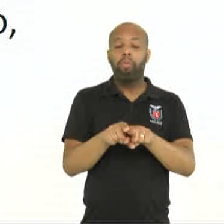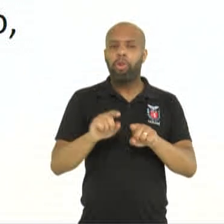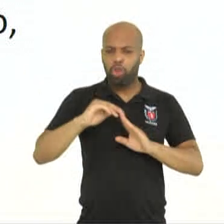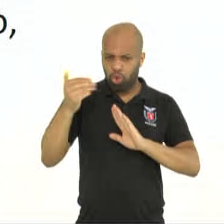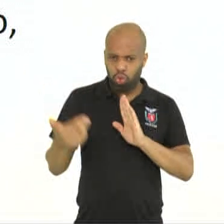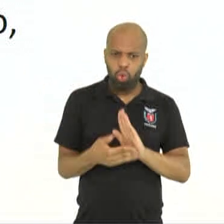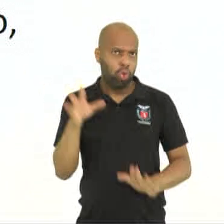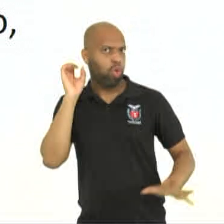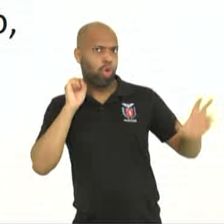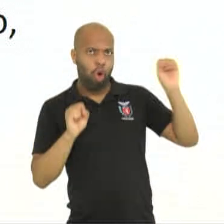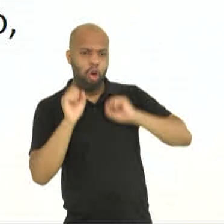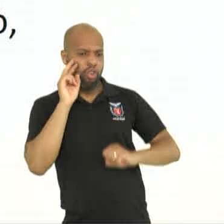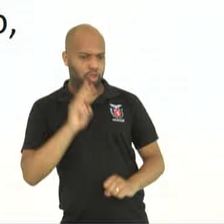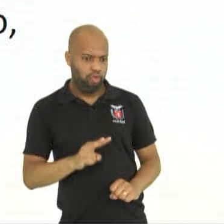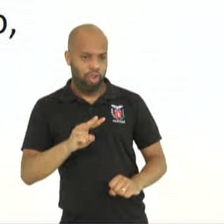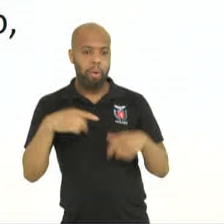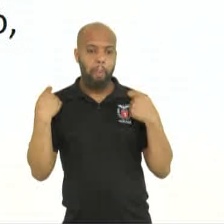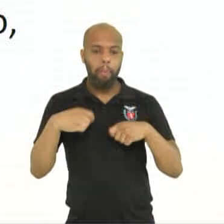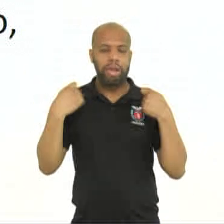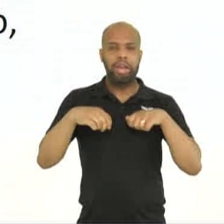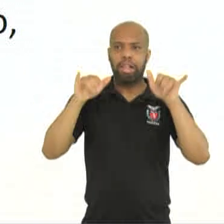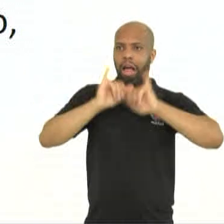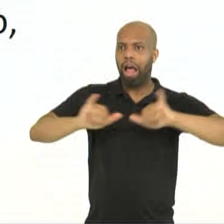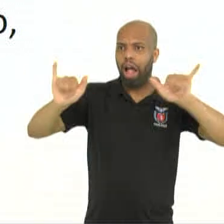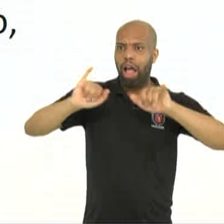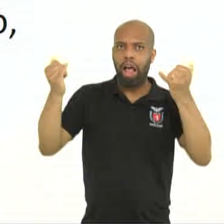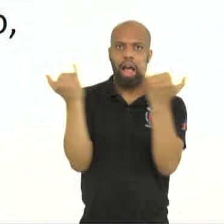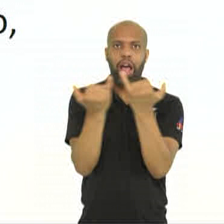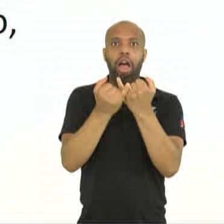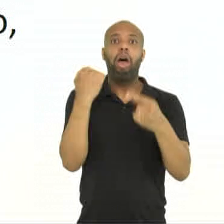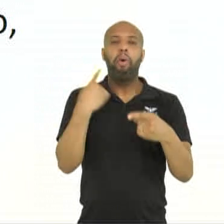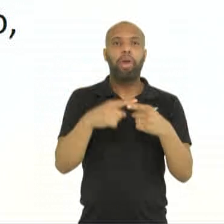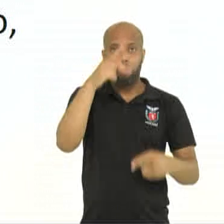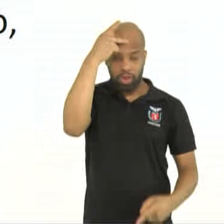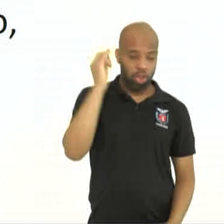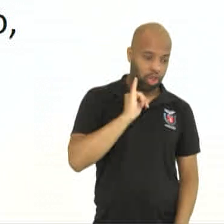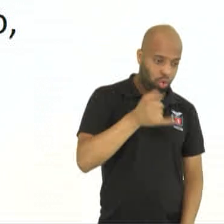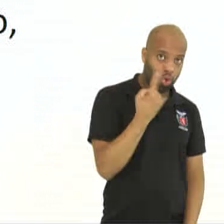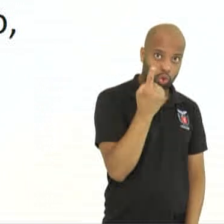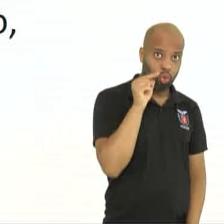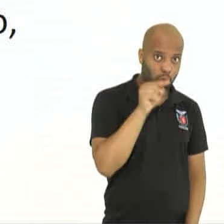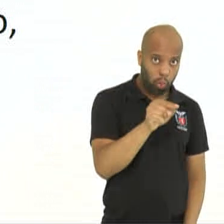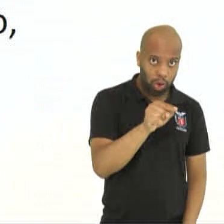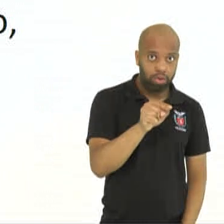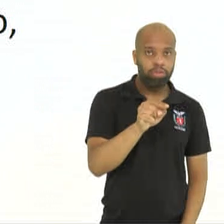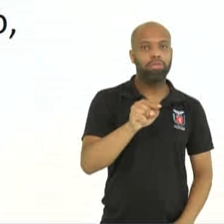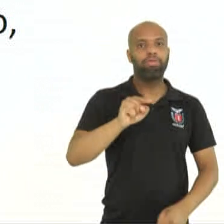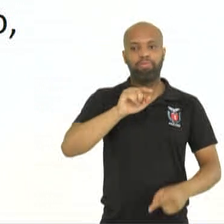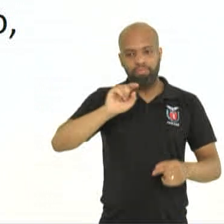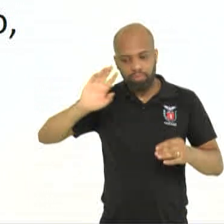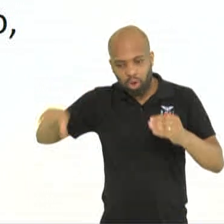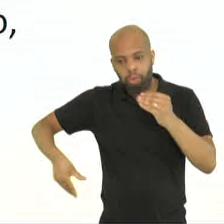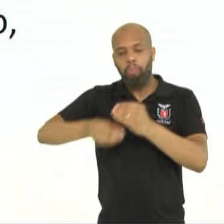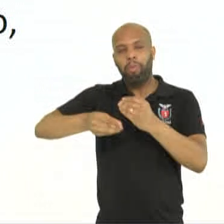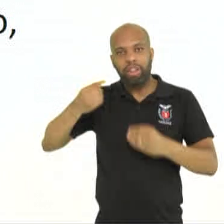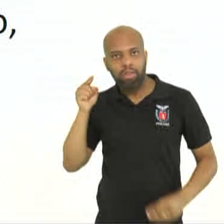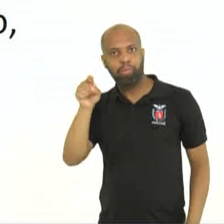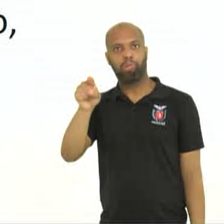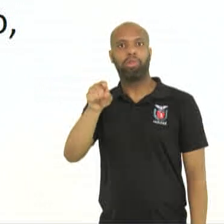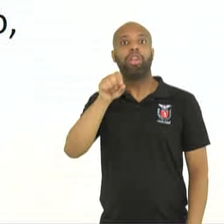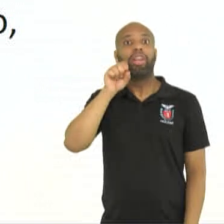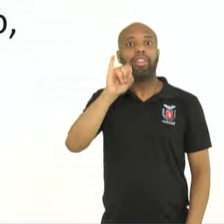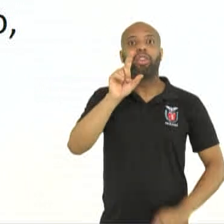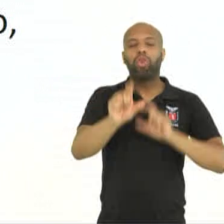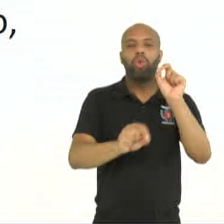tudo que ouvimos devemos passar adiante, pois quem conta um conto, aumenta um ponto. E se o que